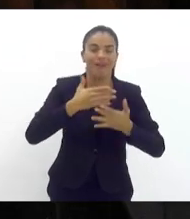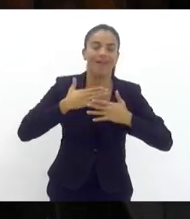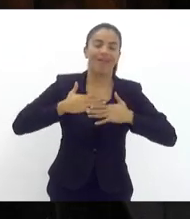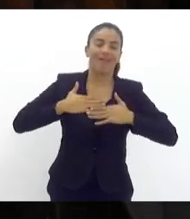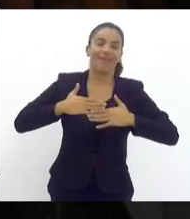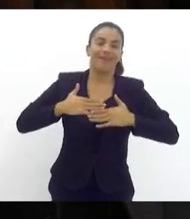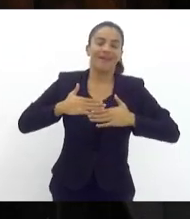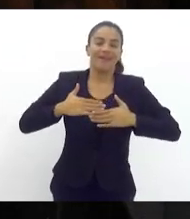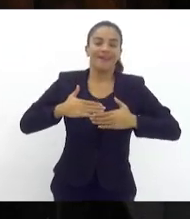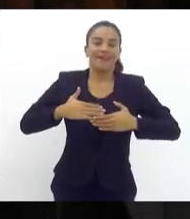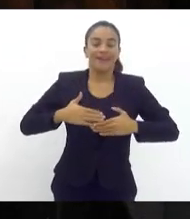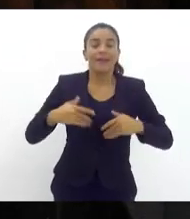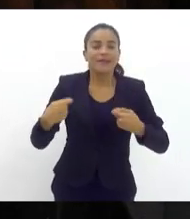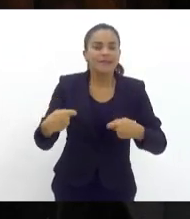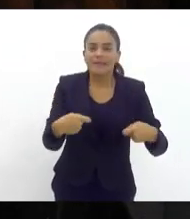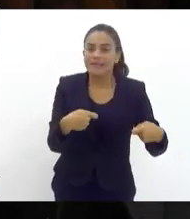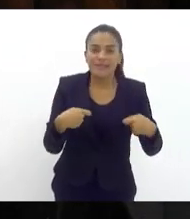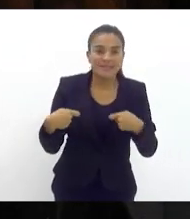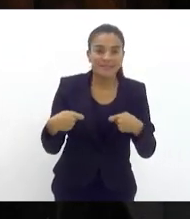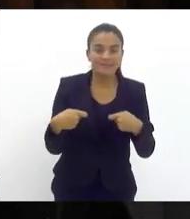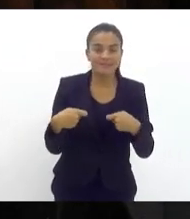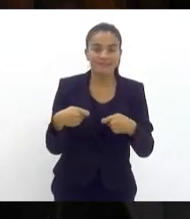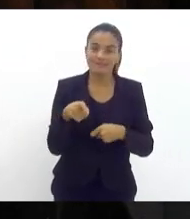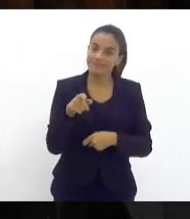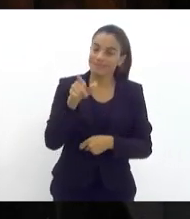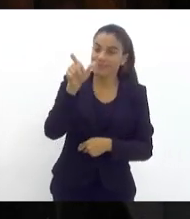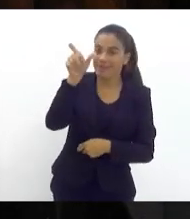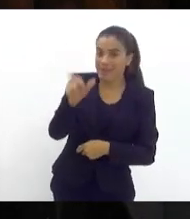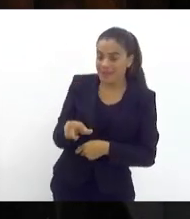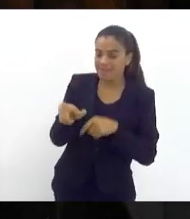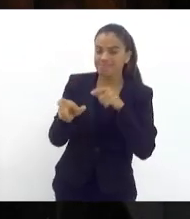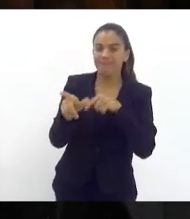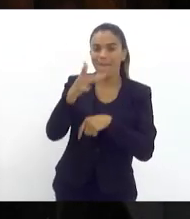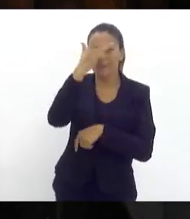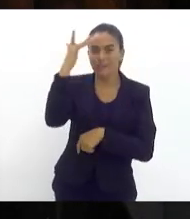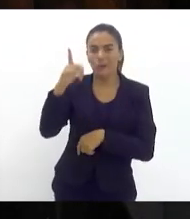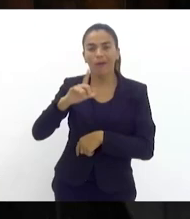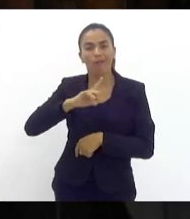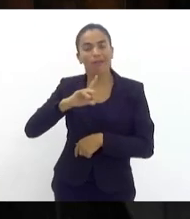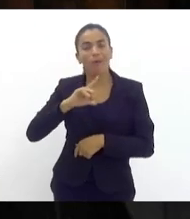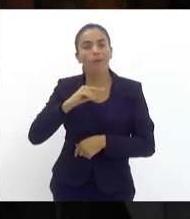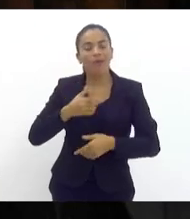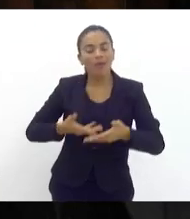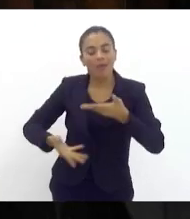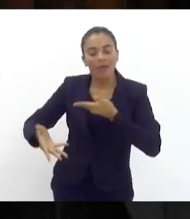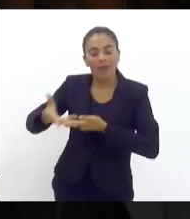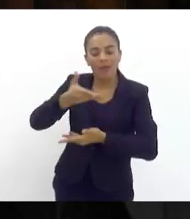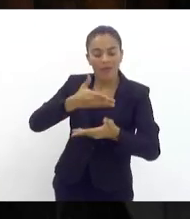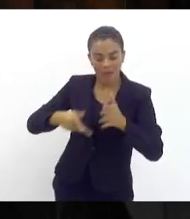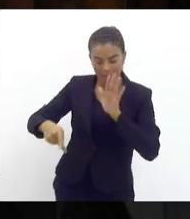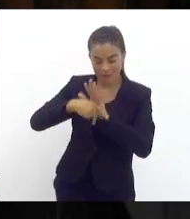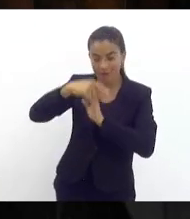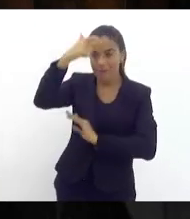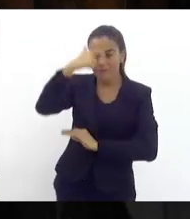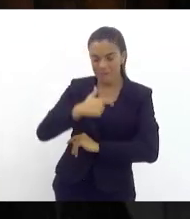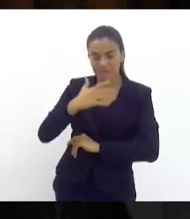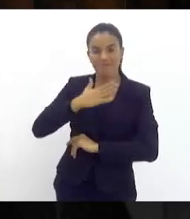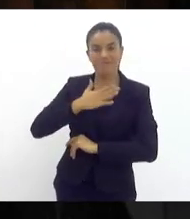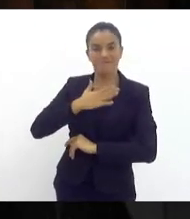é necessário que você esteja no mínimo harmônico consigo mesmo